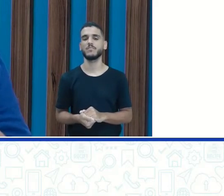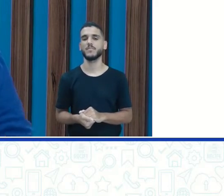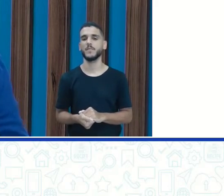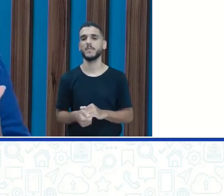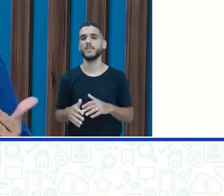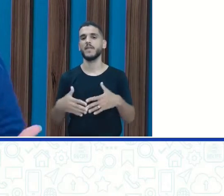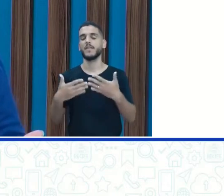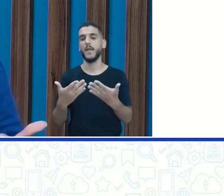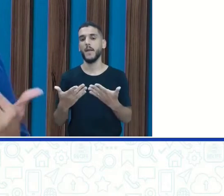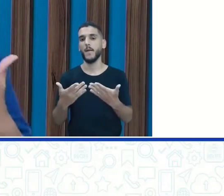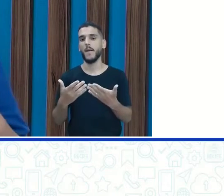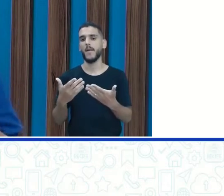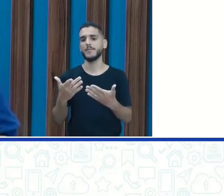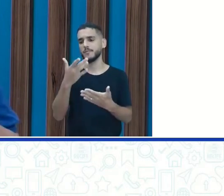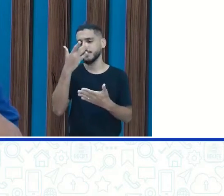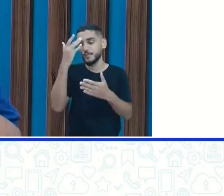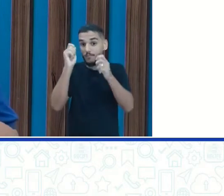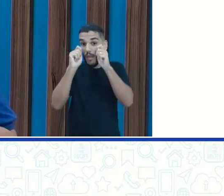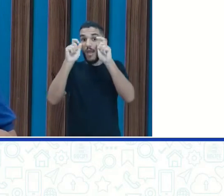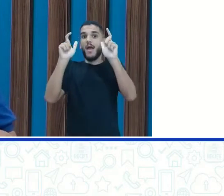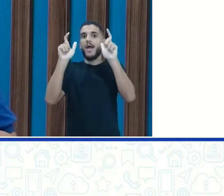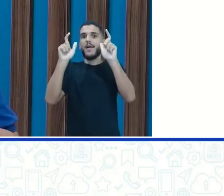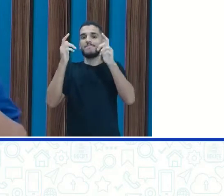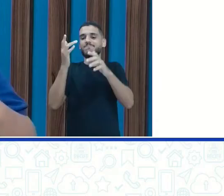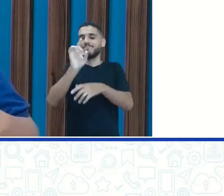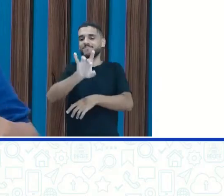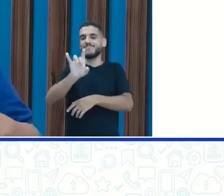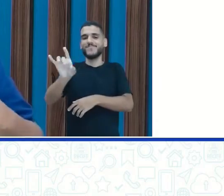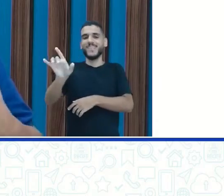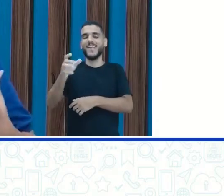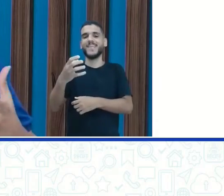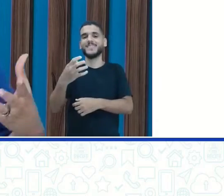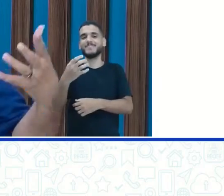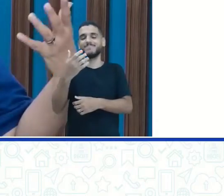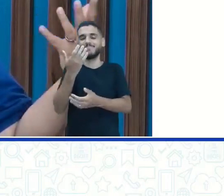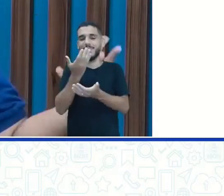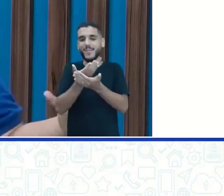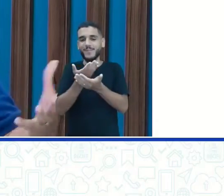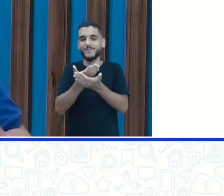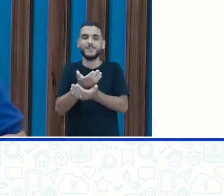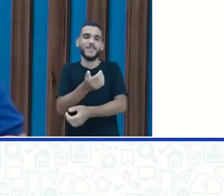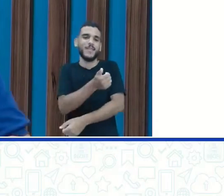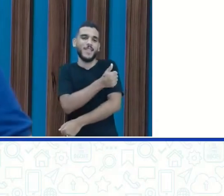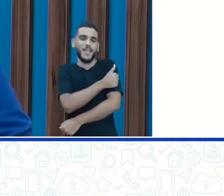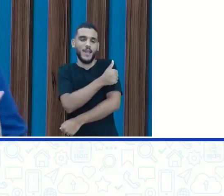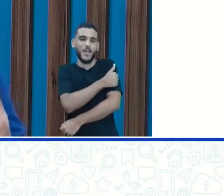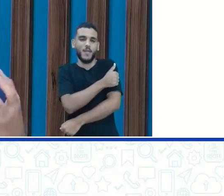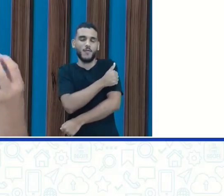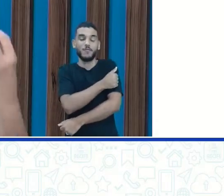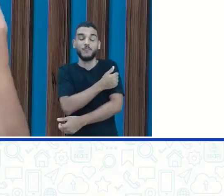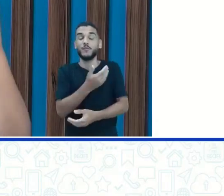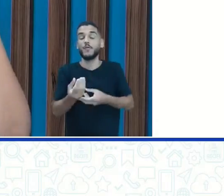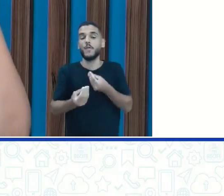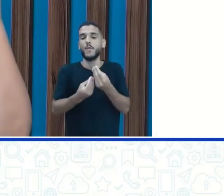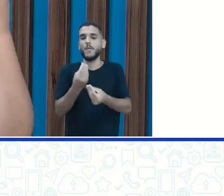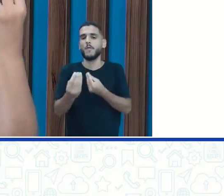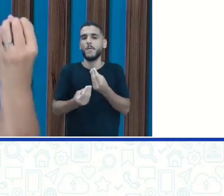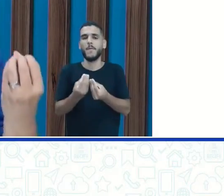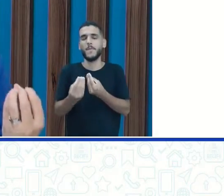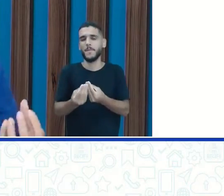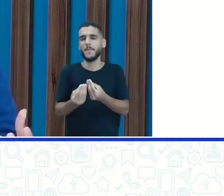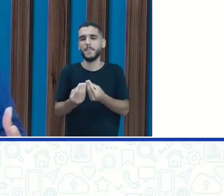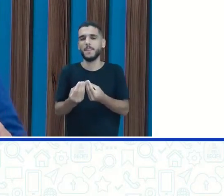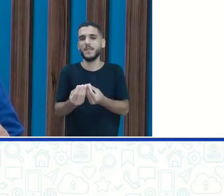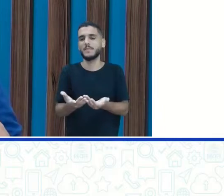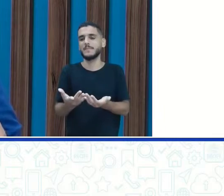a gente possa despertar no nosso estudante a vontade por mais, como você disse, uma demanda de querer